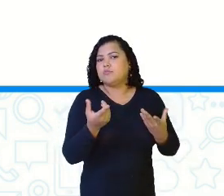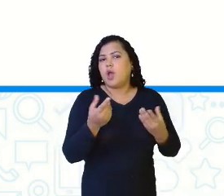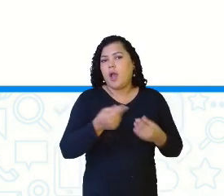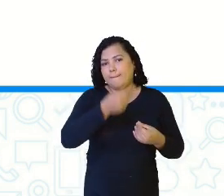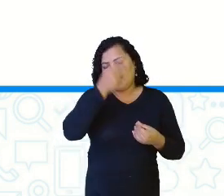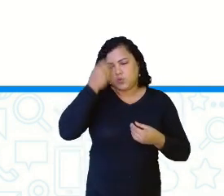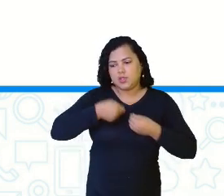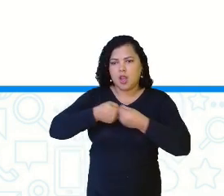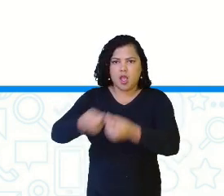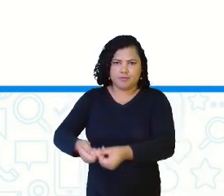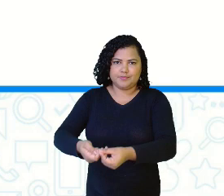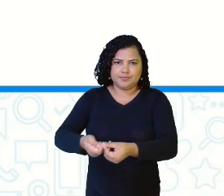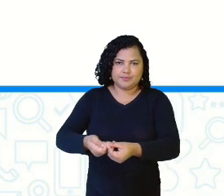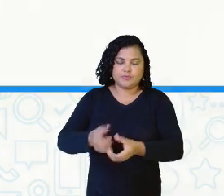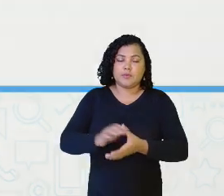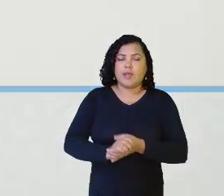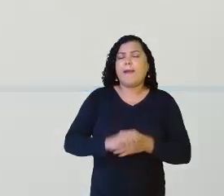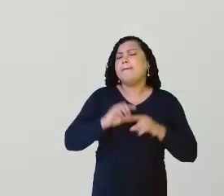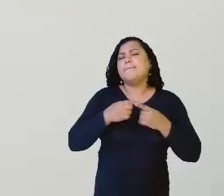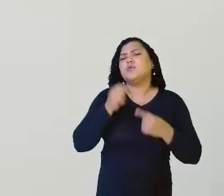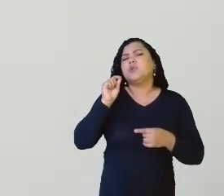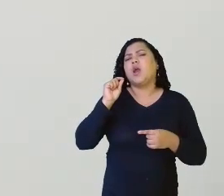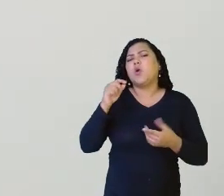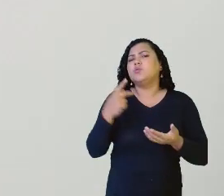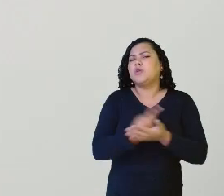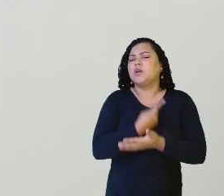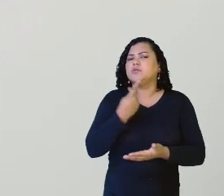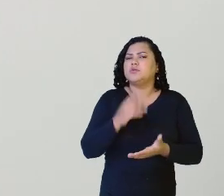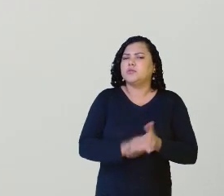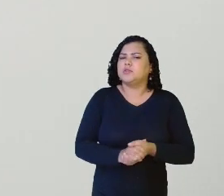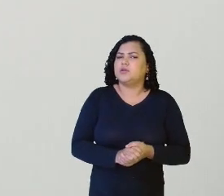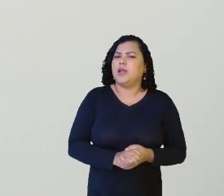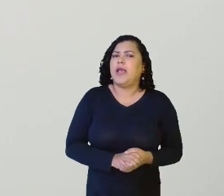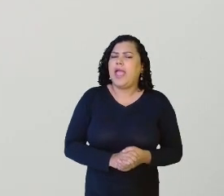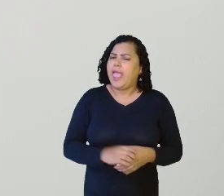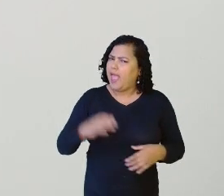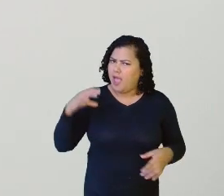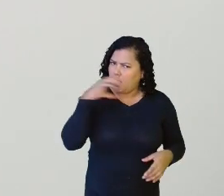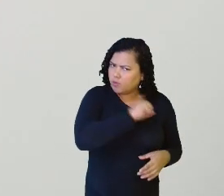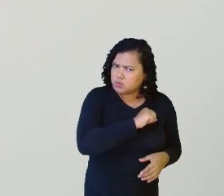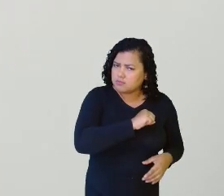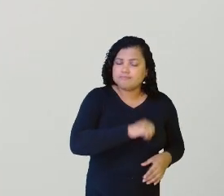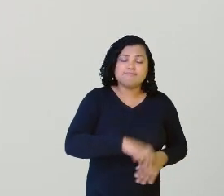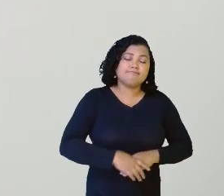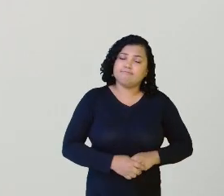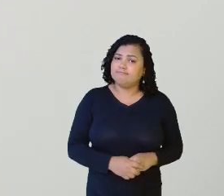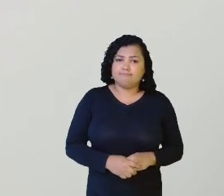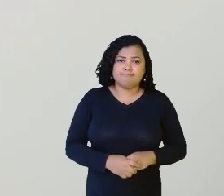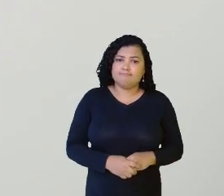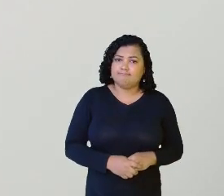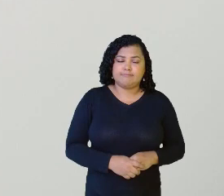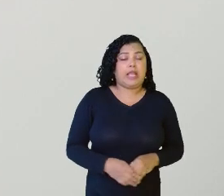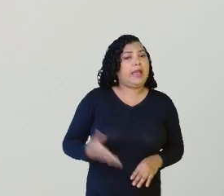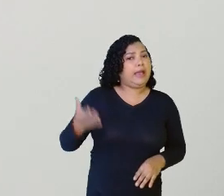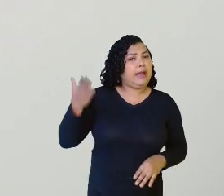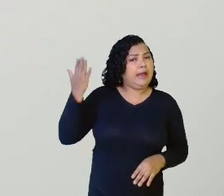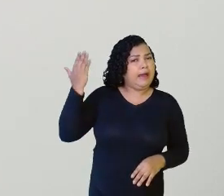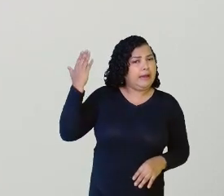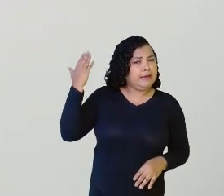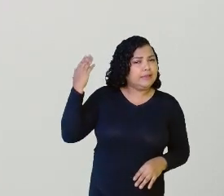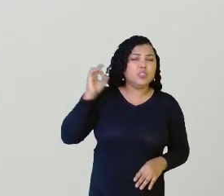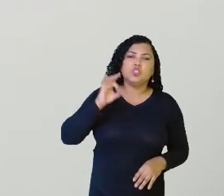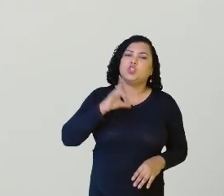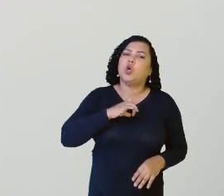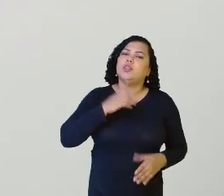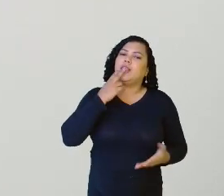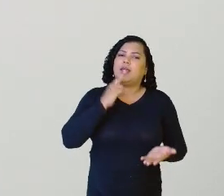para alguém. Mas o que é que acontece? Essa mensagem, ela é instantânea? Não. Antigamente, quando as pessoas só tinham uma